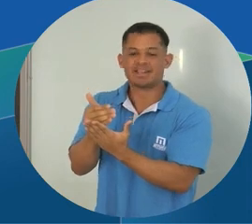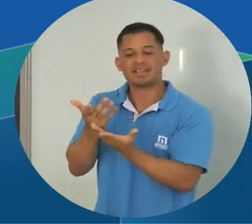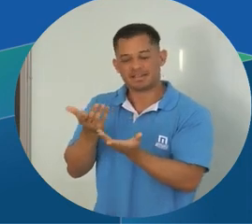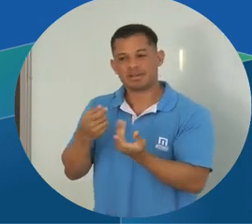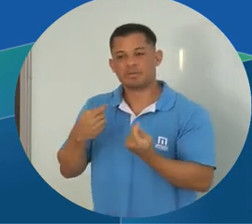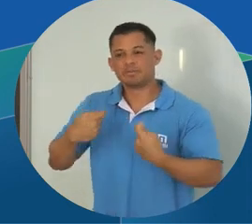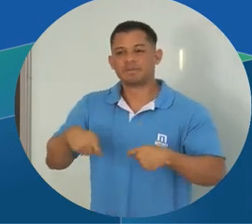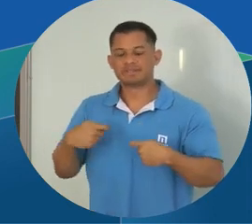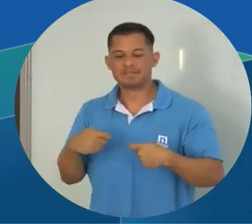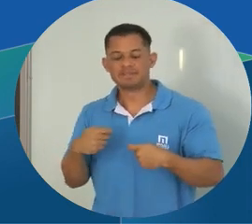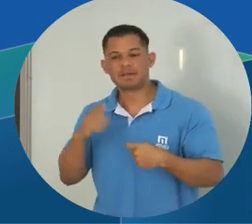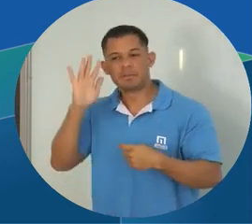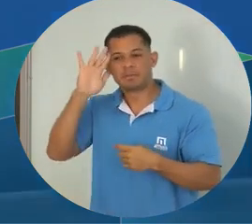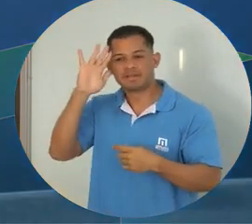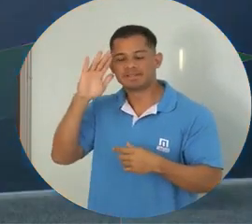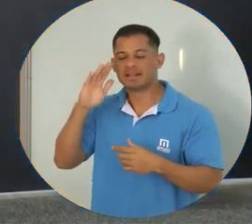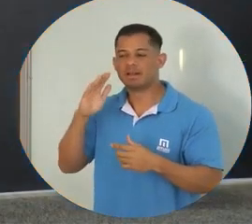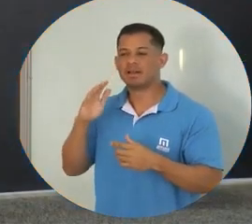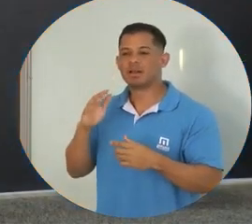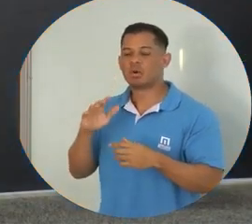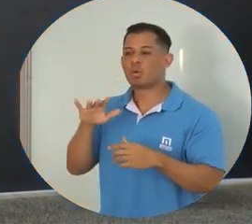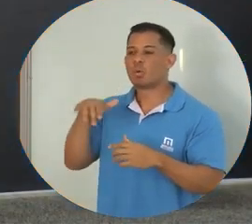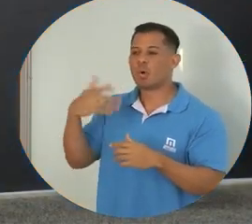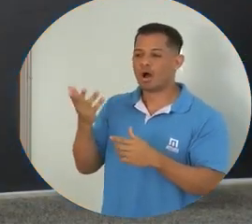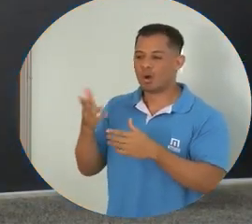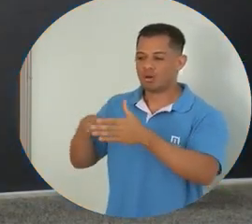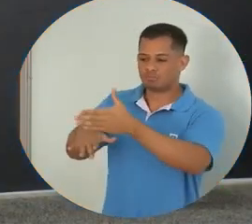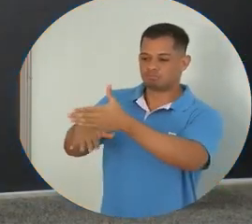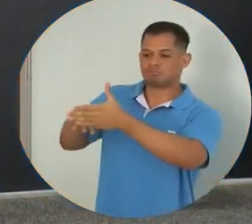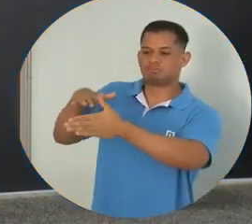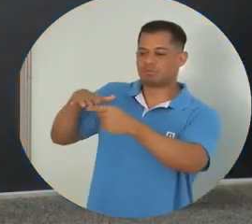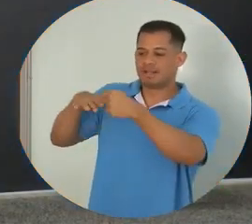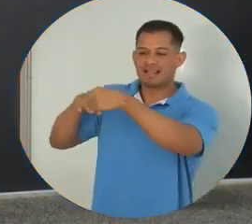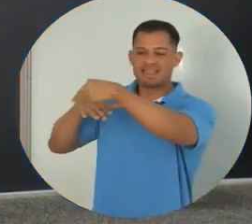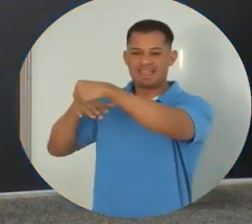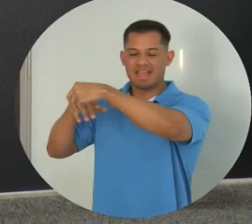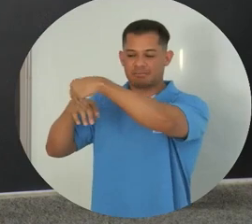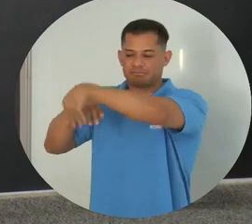mínimo de sedimento, 10% da altura. Mas